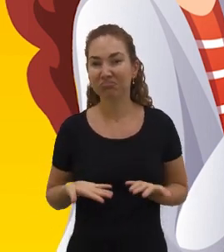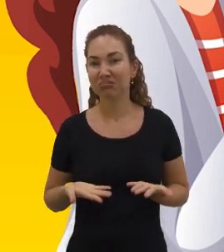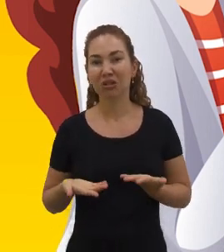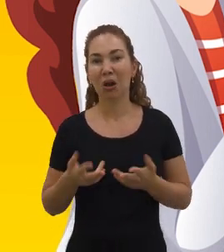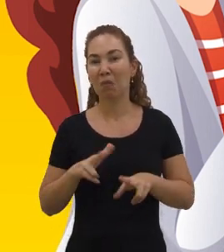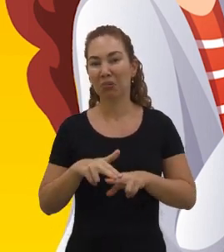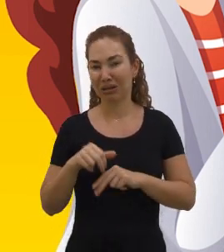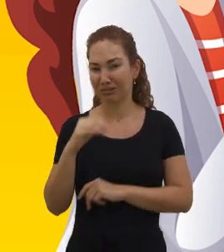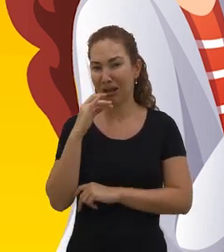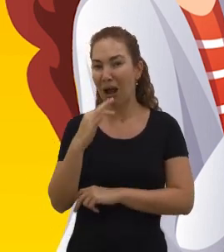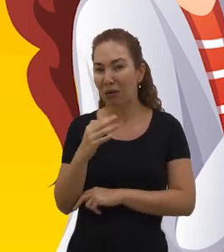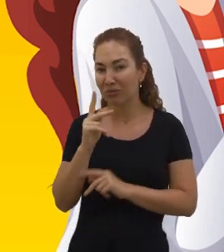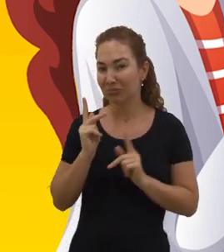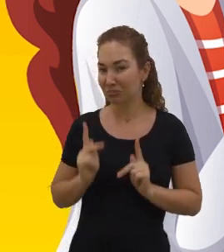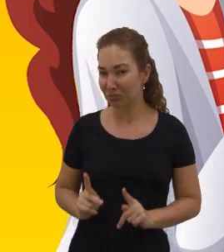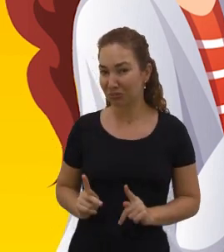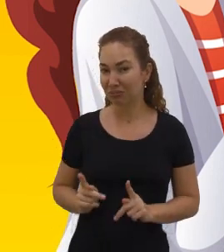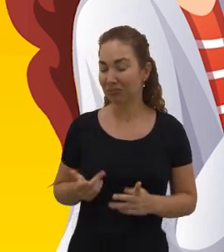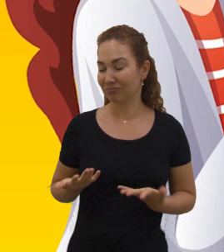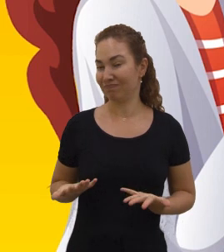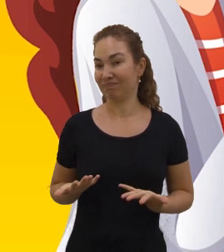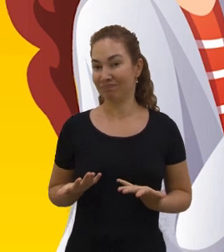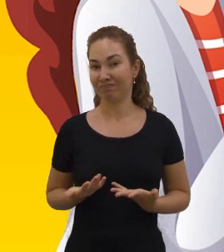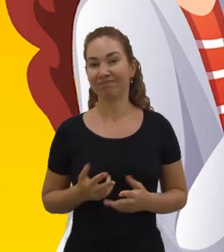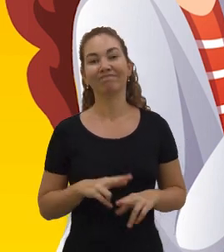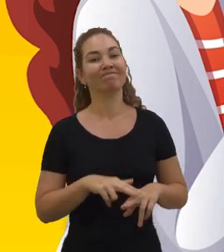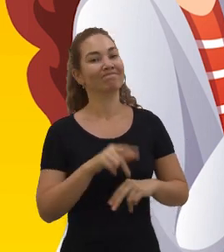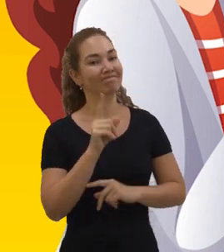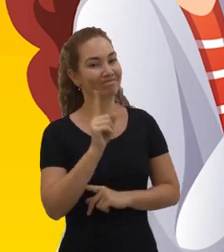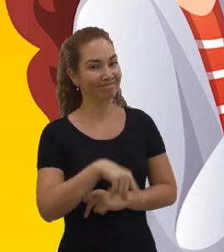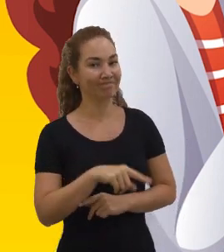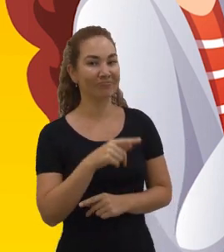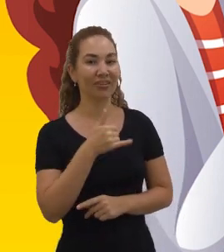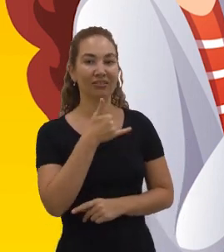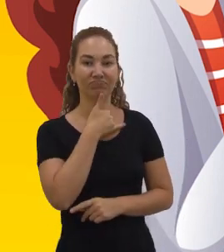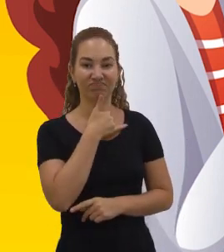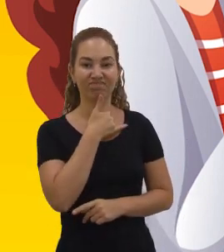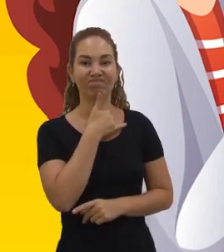pela cor da pessoa, sabe? Pois é, muito triste isso.